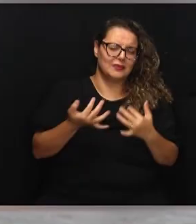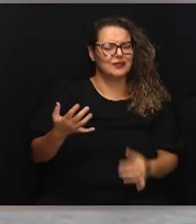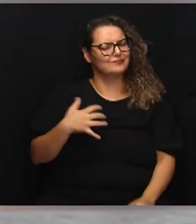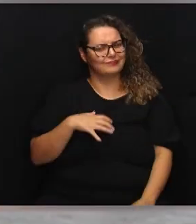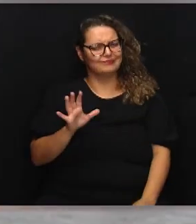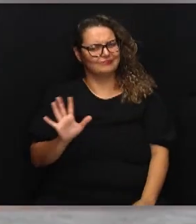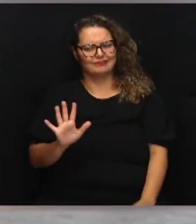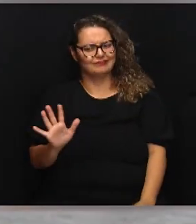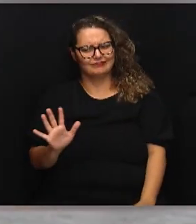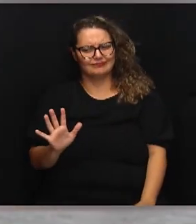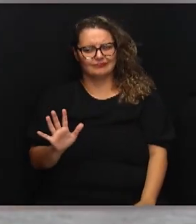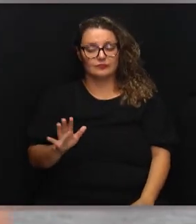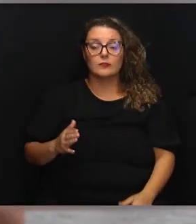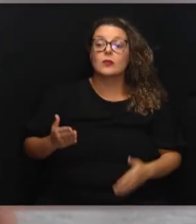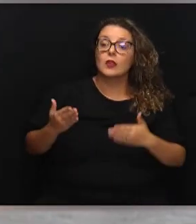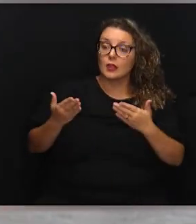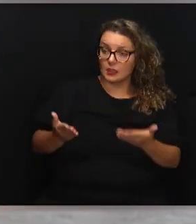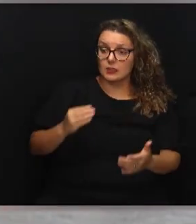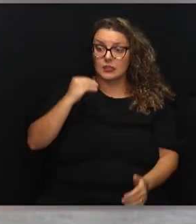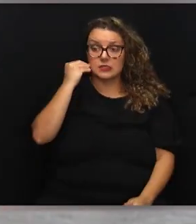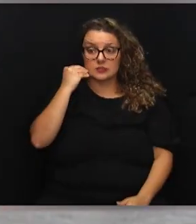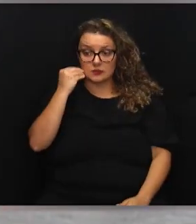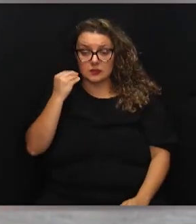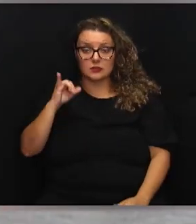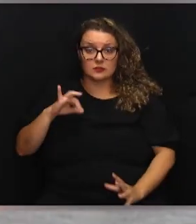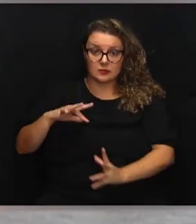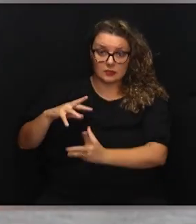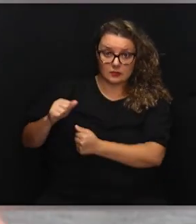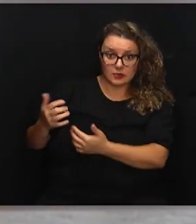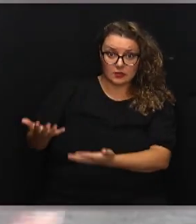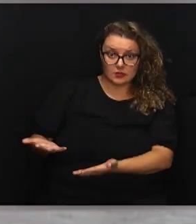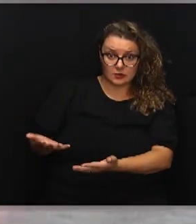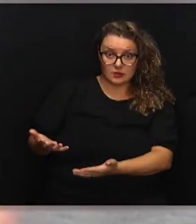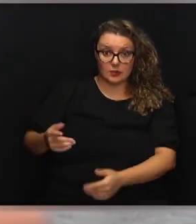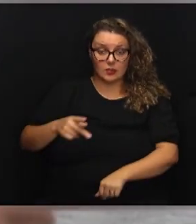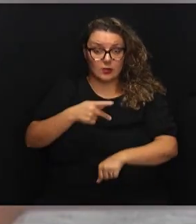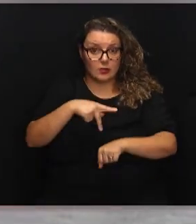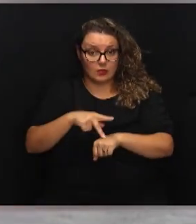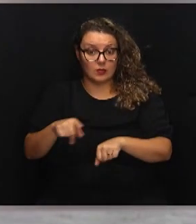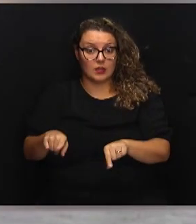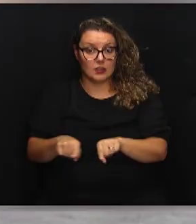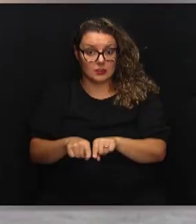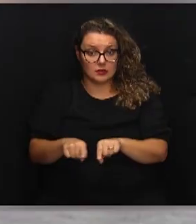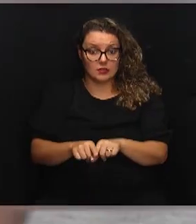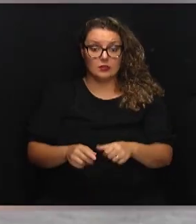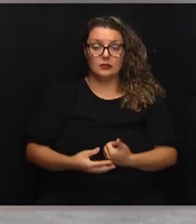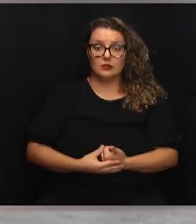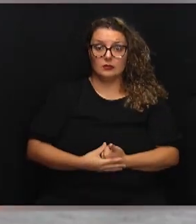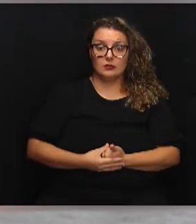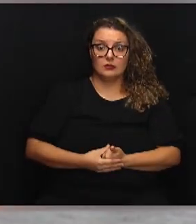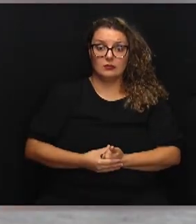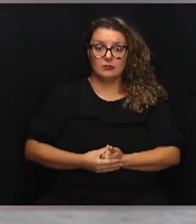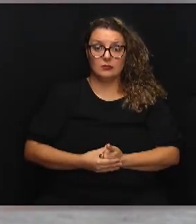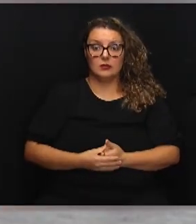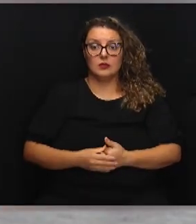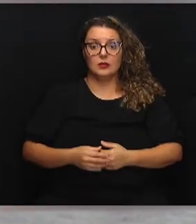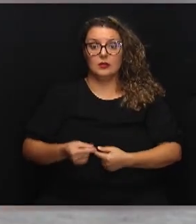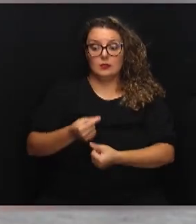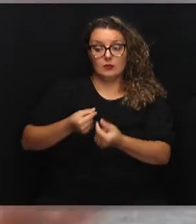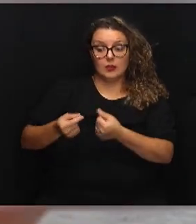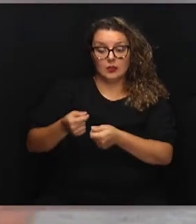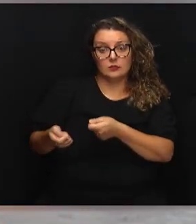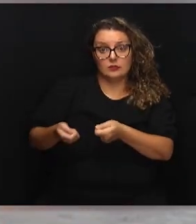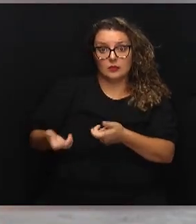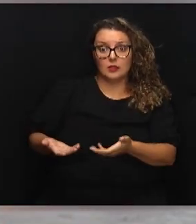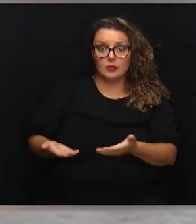né? E ela traz experiências internacionais, países, inclusive, que são equiparados economicamente ao